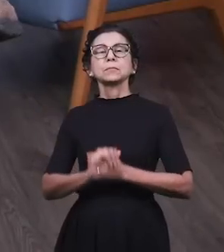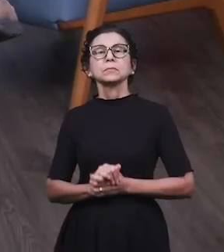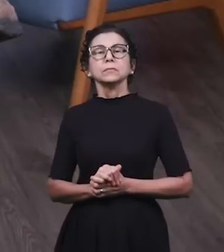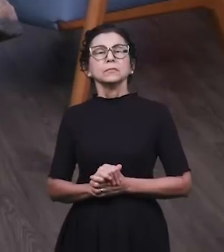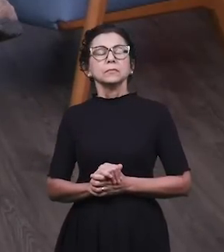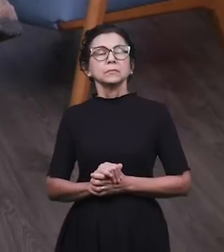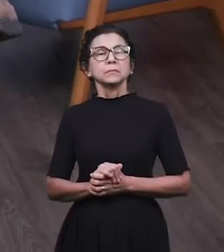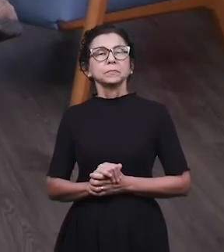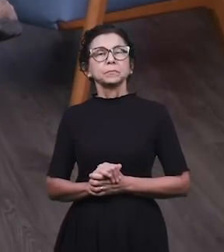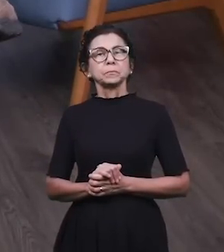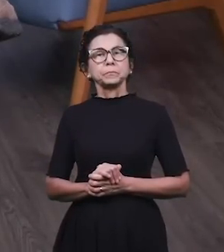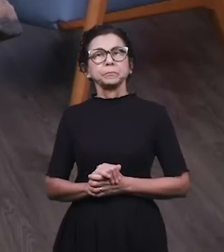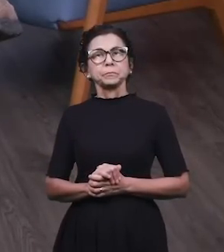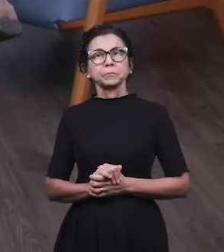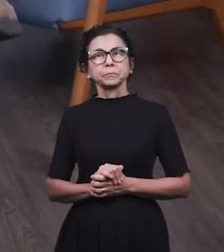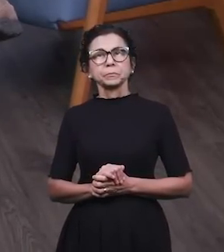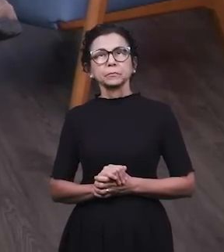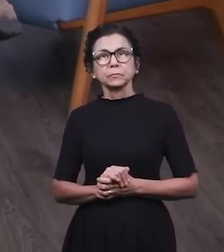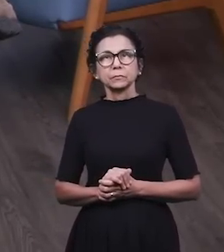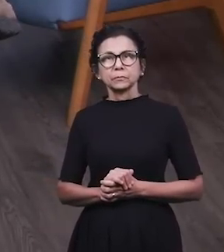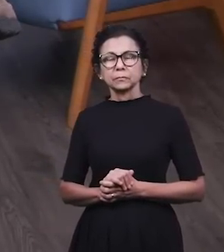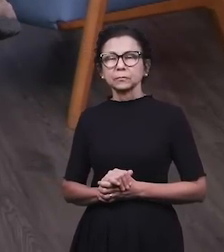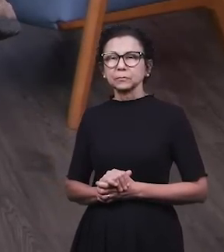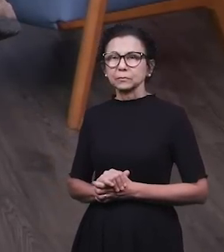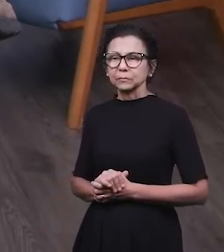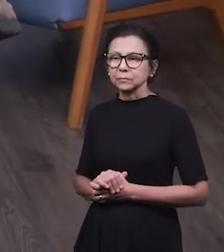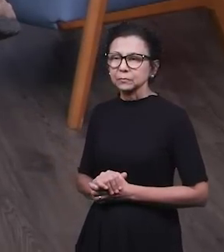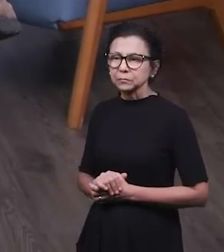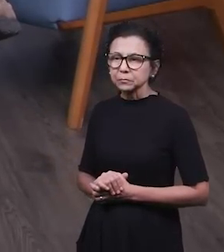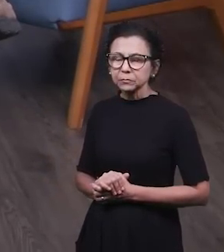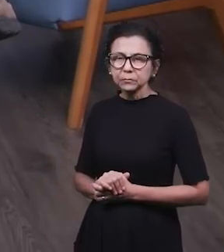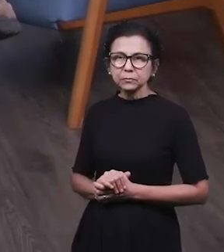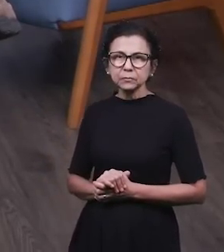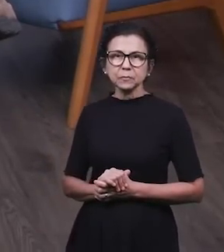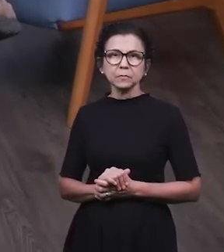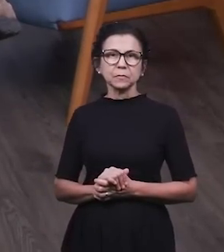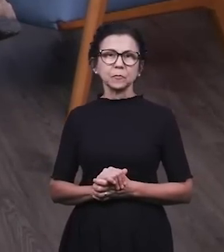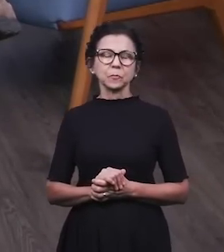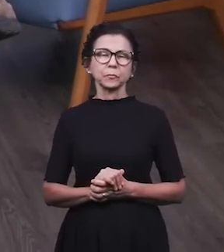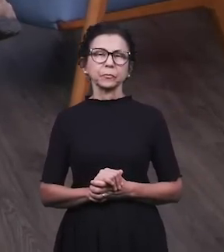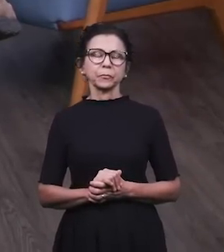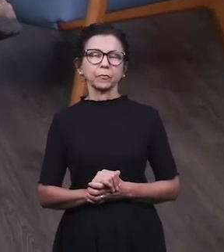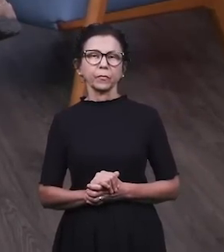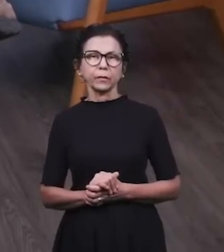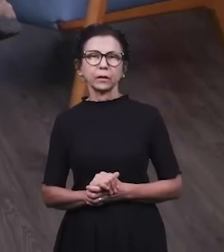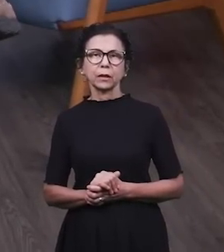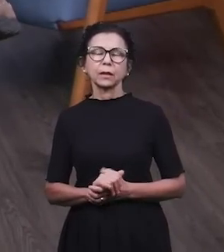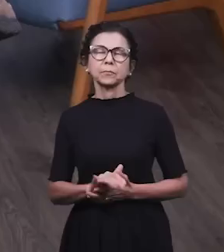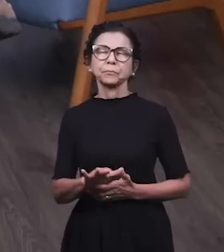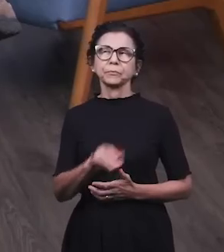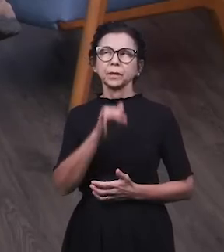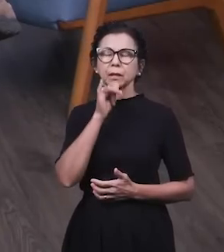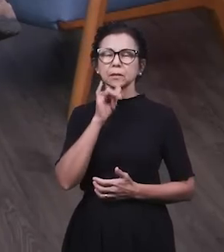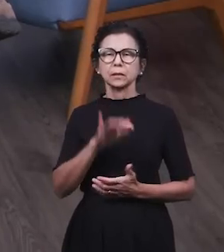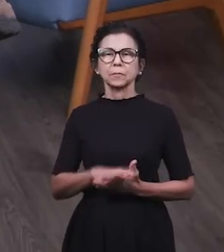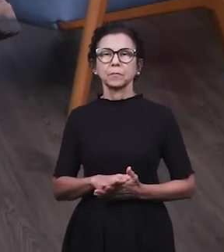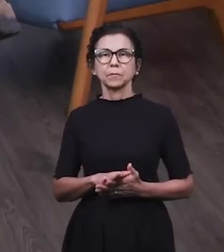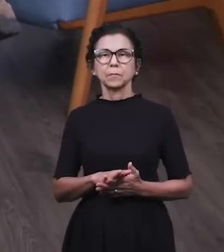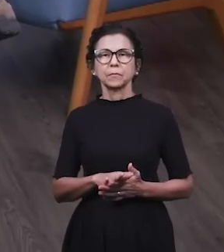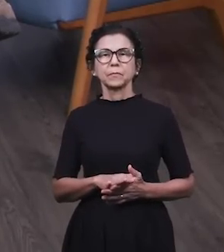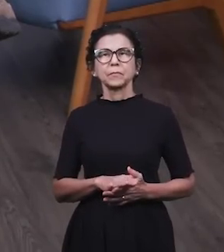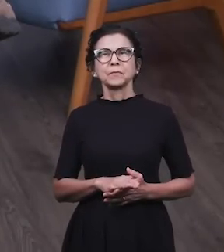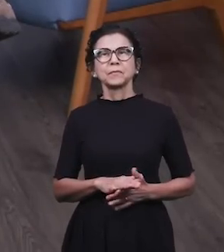que, voltando ao Apocalipse, nós estamos falando de Paulo, mas João ele já começa o livro do Apocalipse dizendo a mesma coisa. Né? Eu,